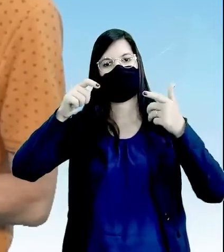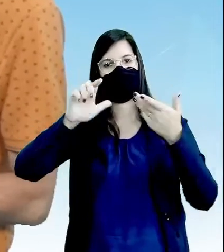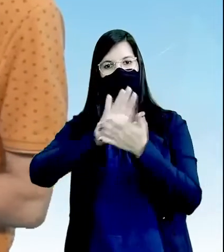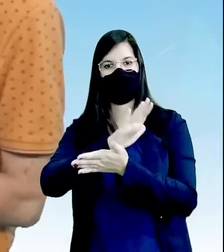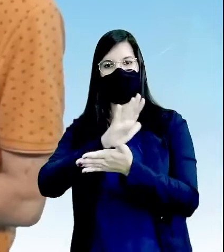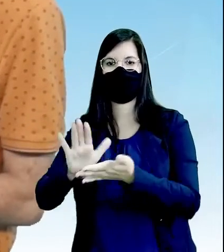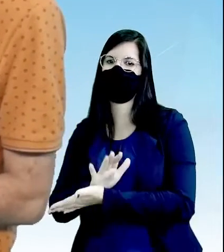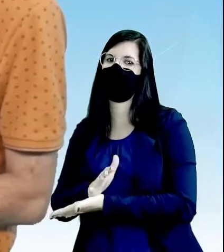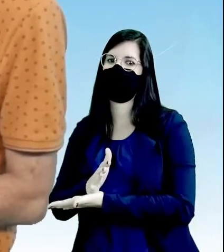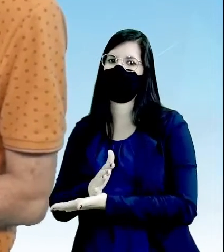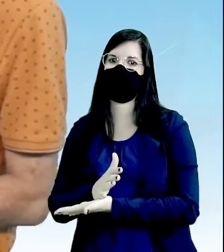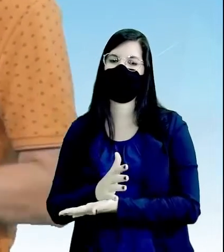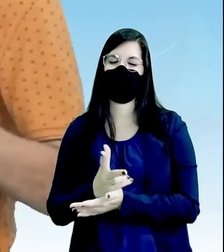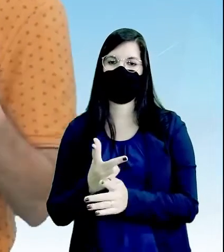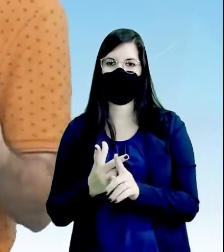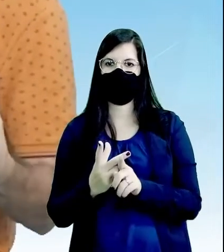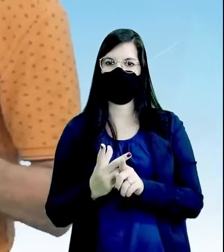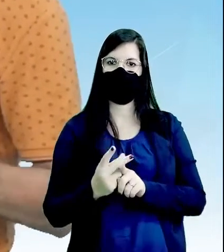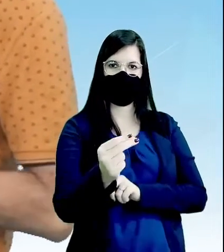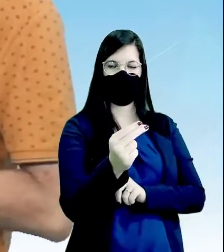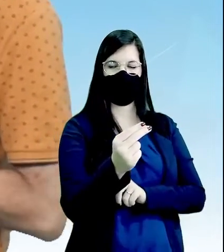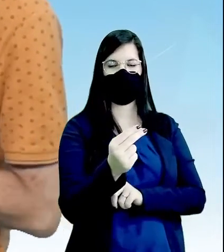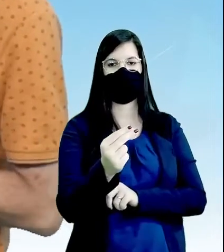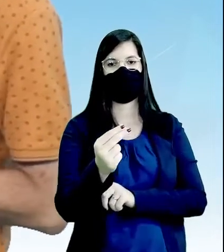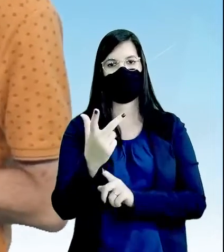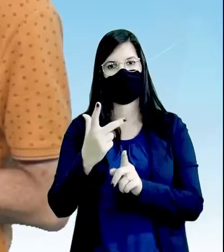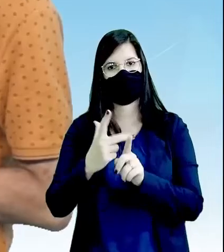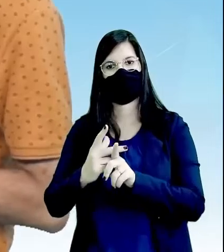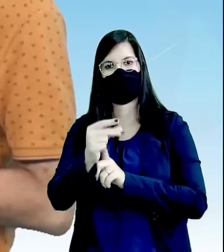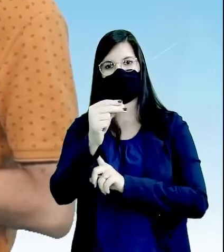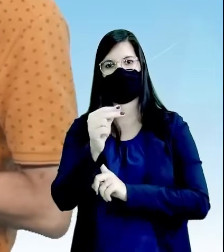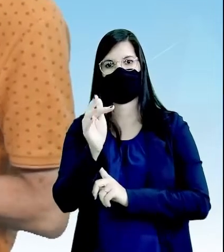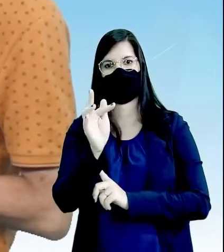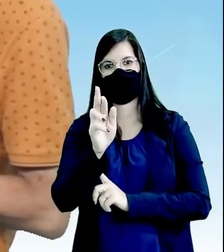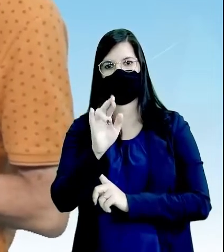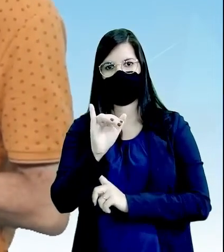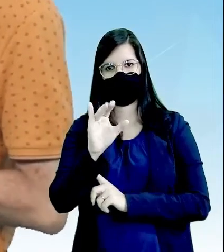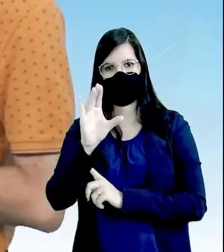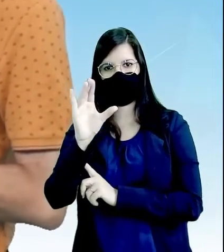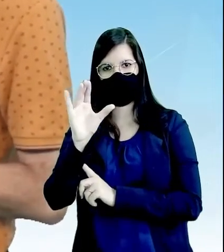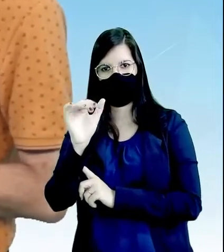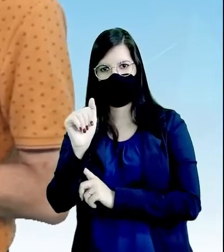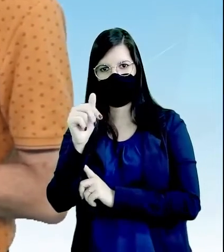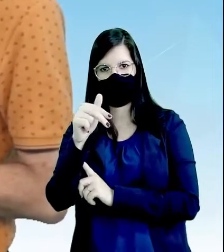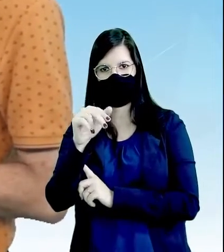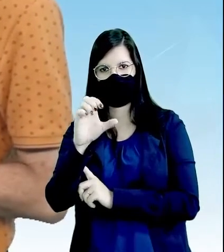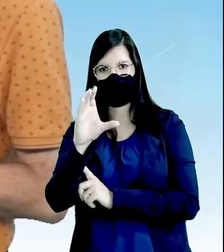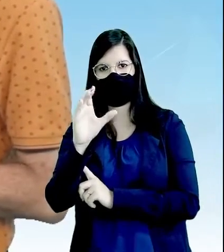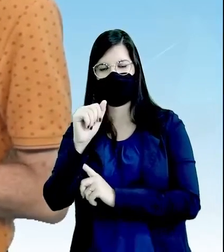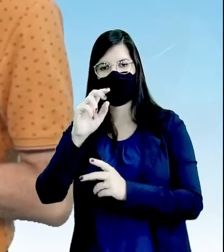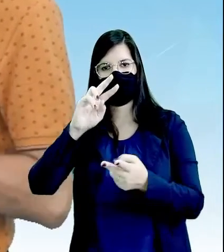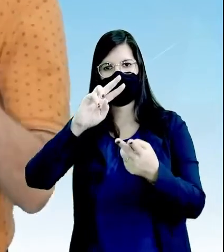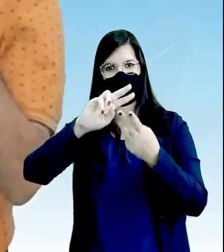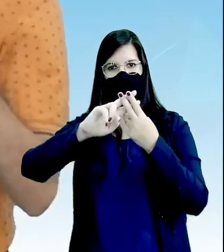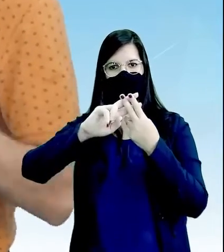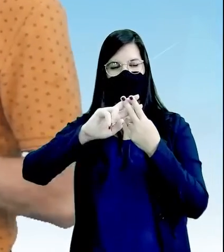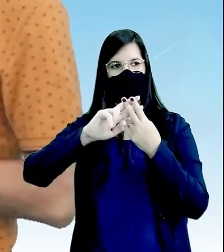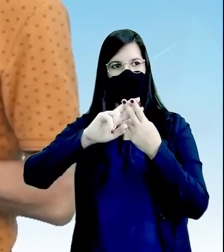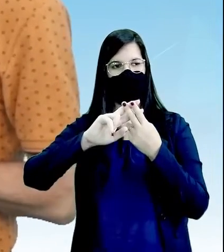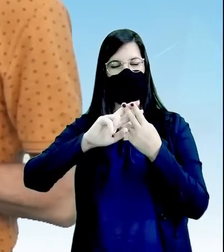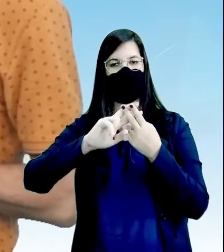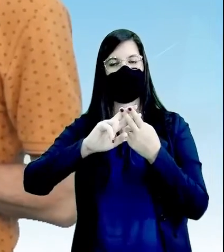vitória deles, nessa vitória deles, o Frei Caneca foi preso. E aí ele